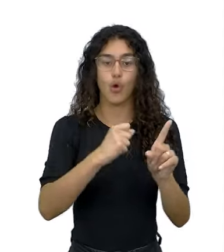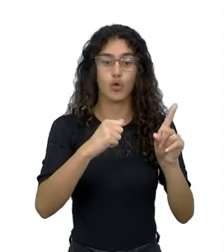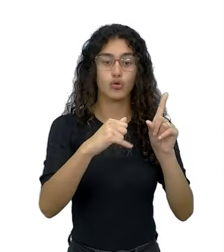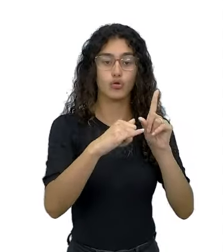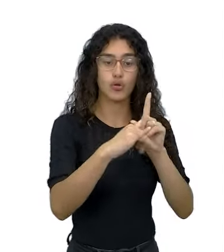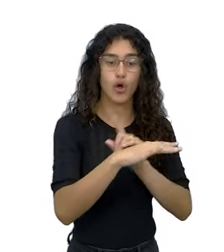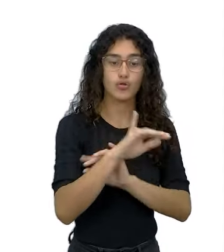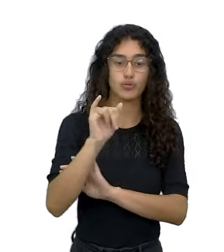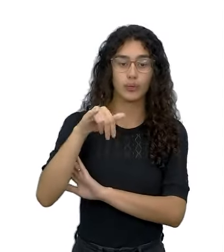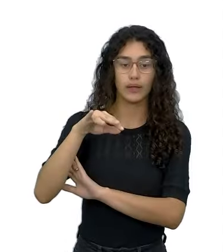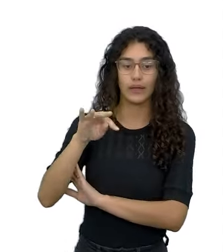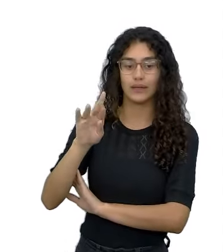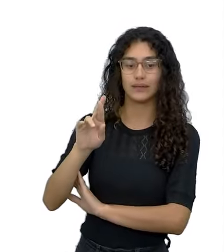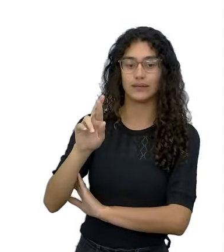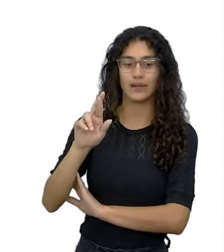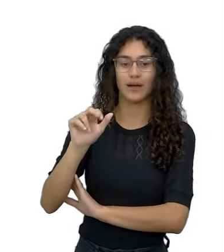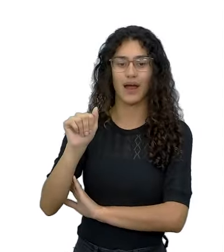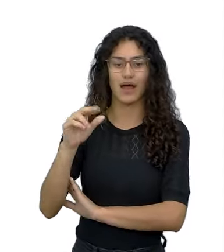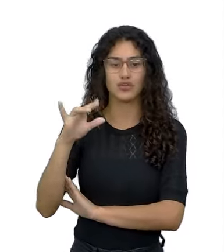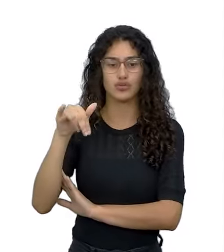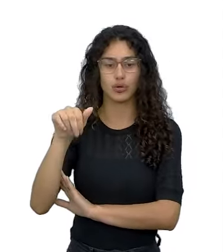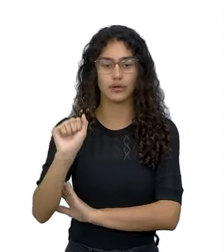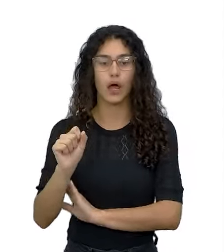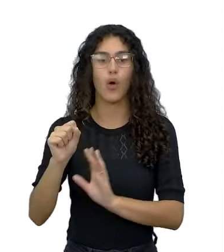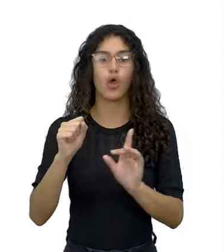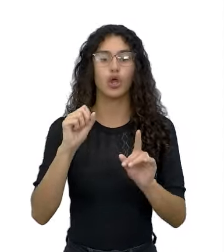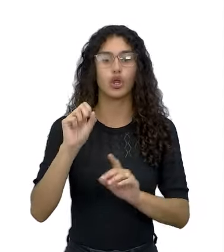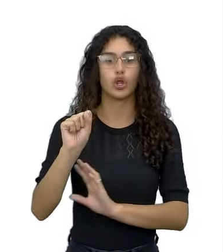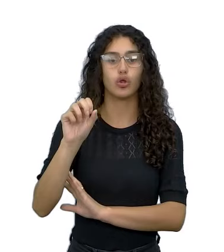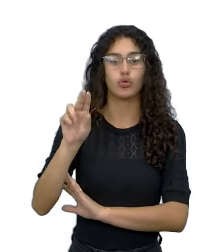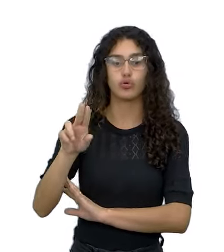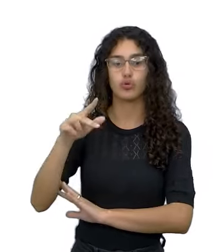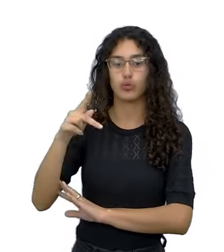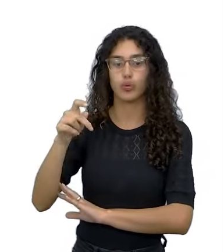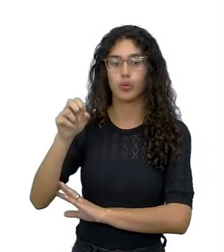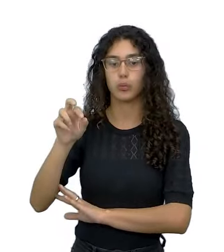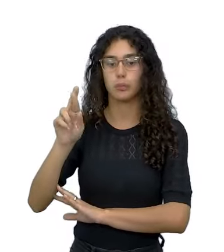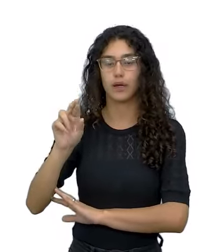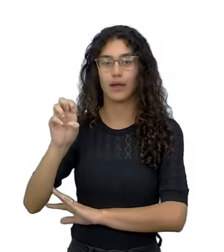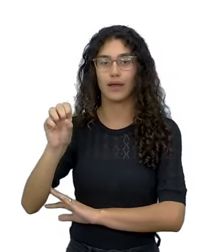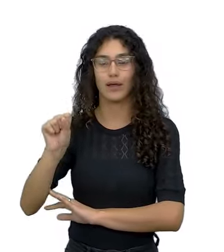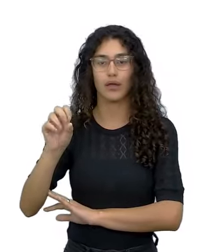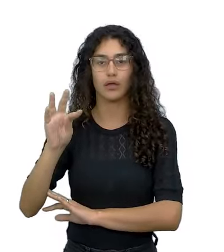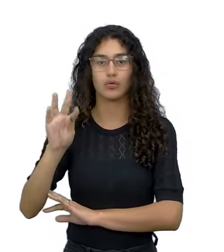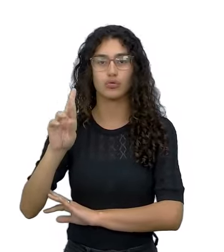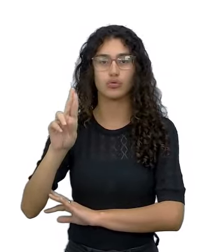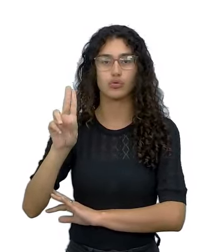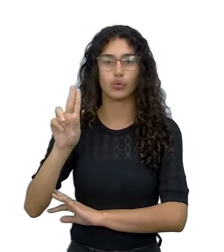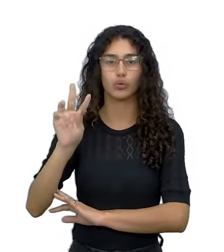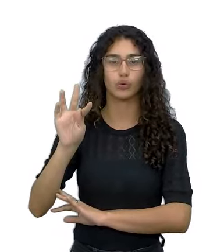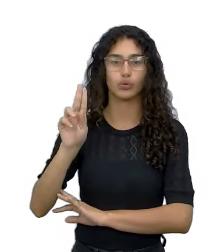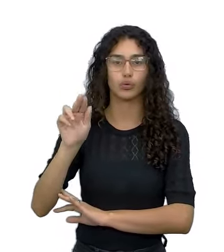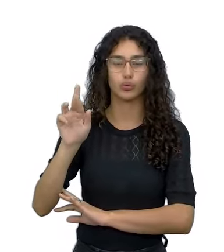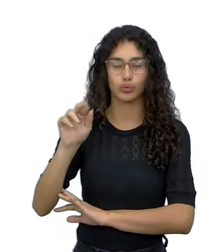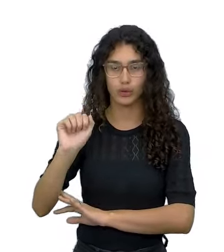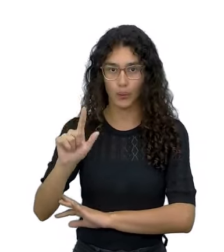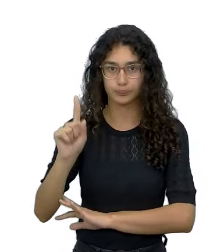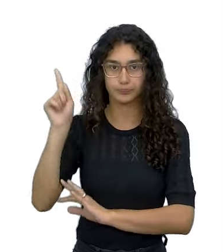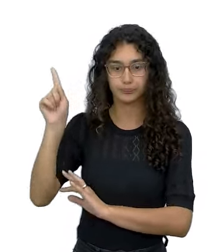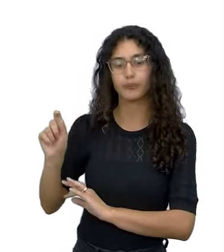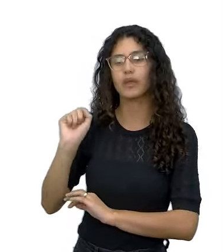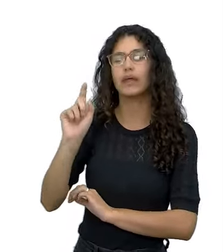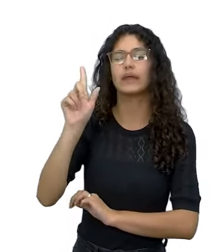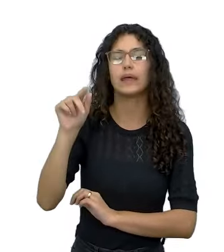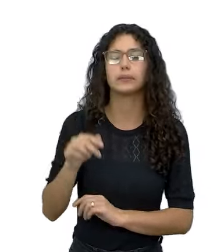socio-interacional e super-reestrutural. O que seria isso, então? No caso do linguístico, a gente tem que voltar um pouquinho aí o nosso pensamento para a questão